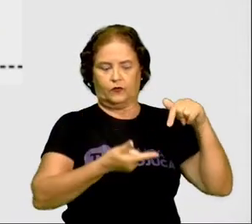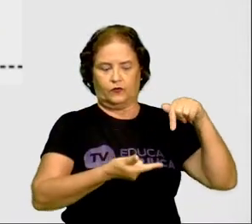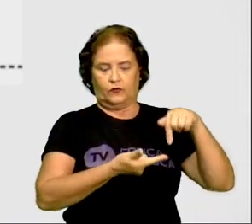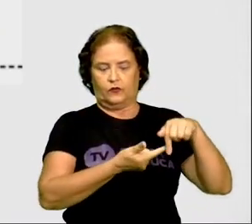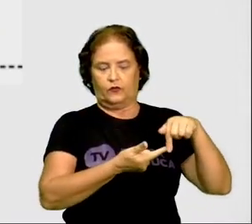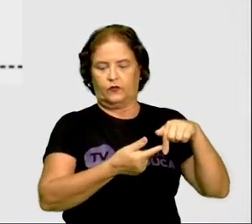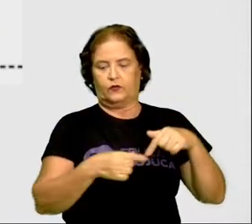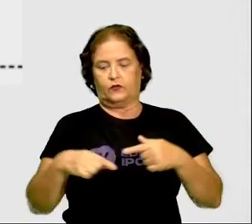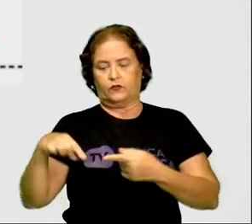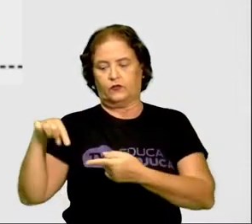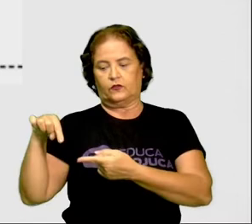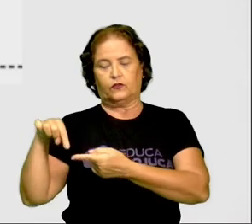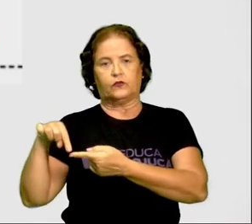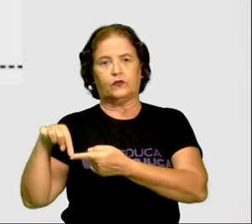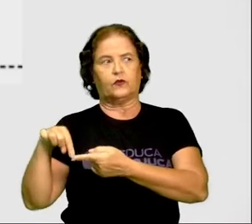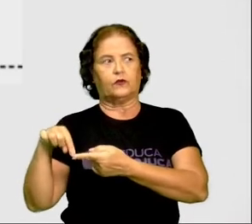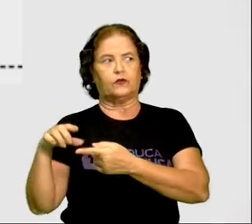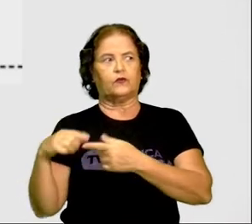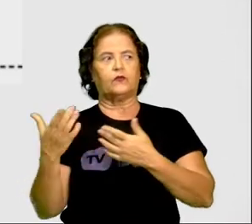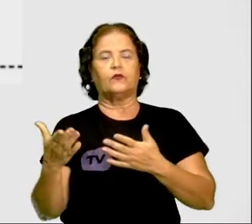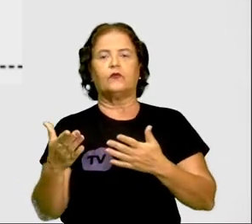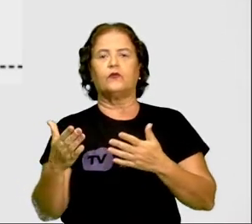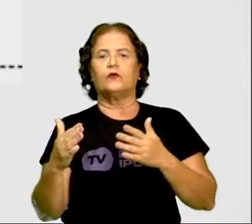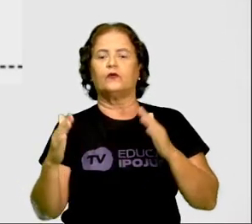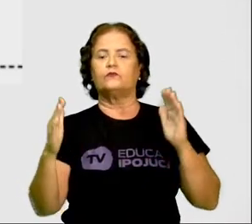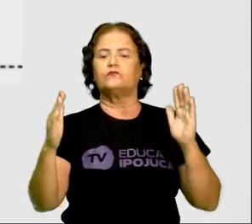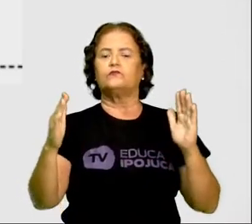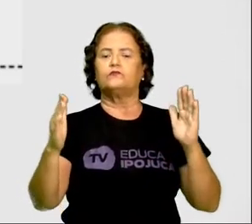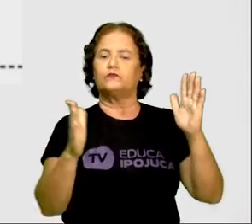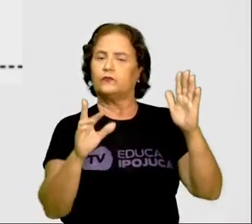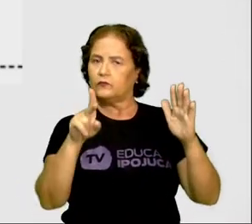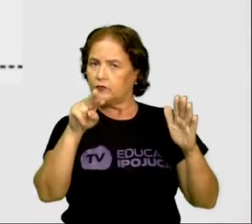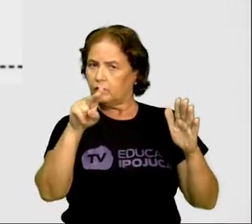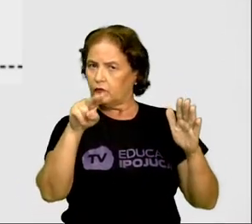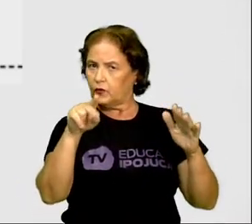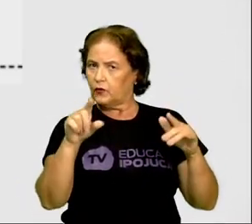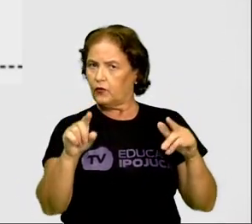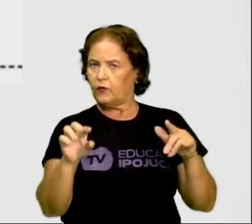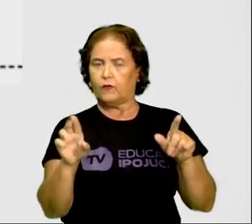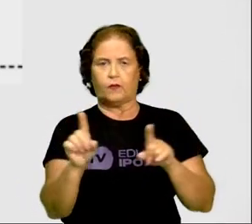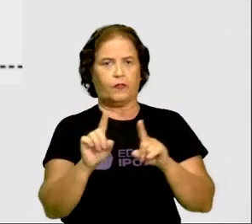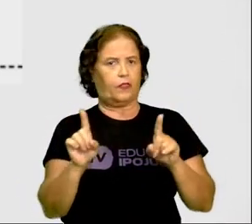1, 2, 3, 4. Esse lado, eles são iguais? Não, mas ele tem